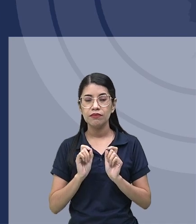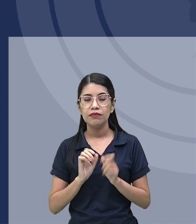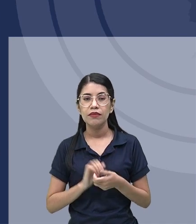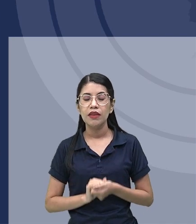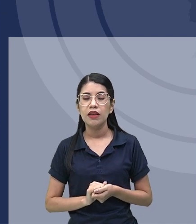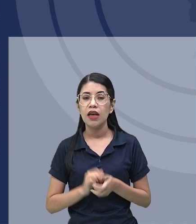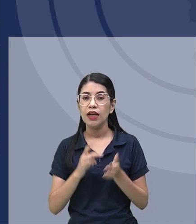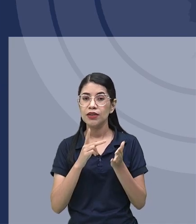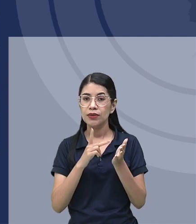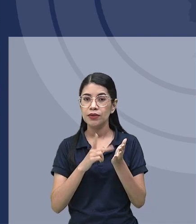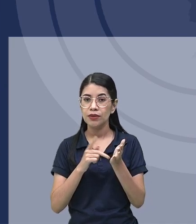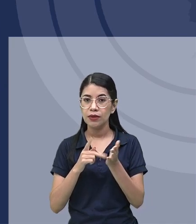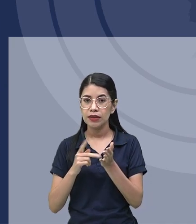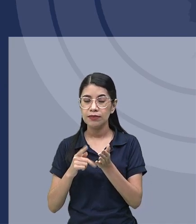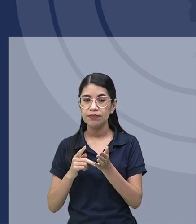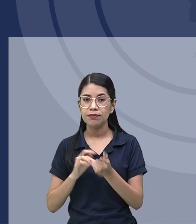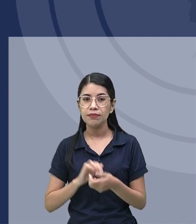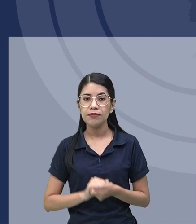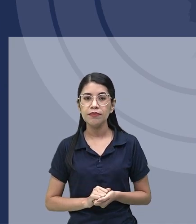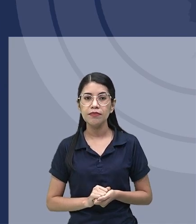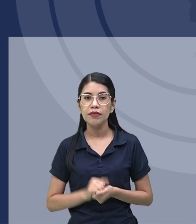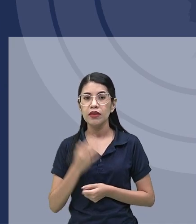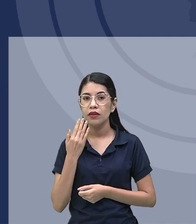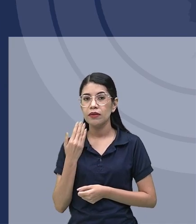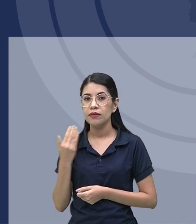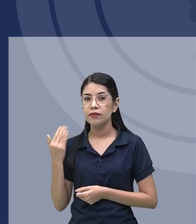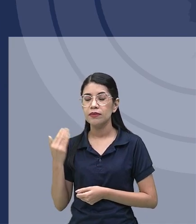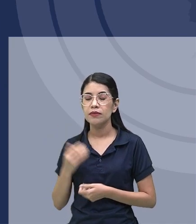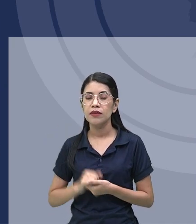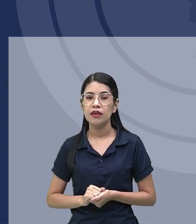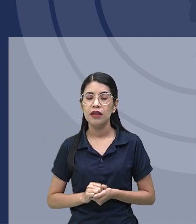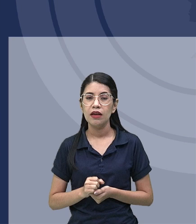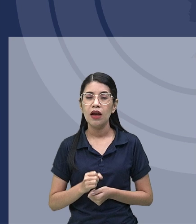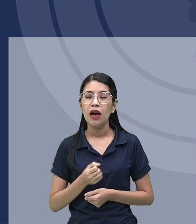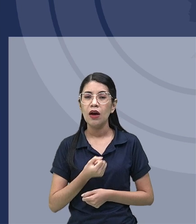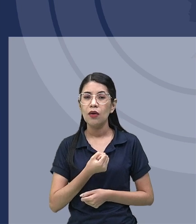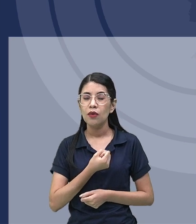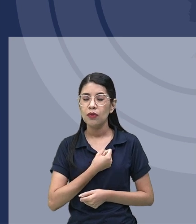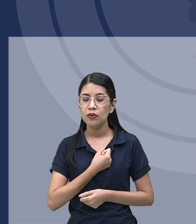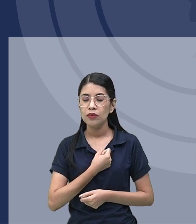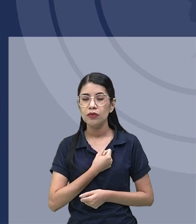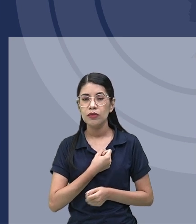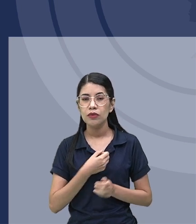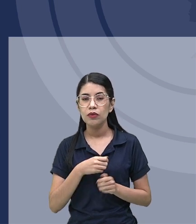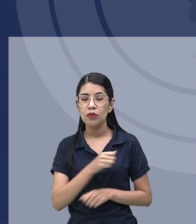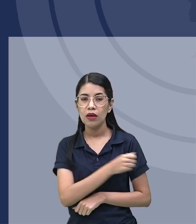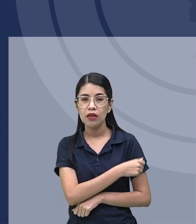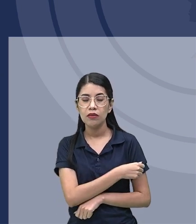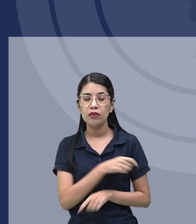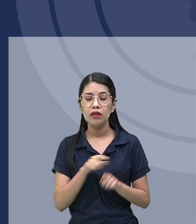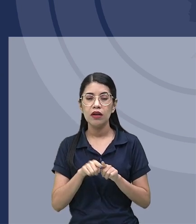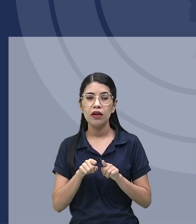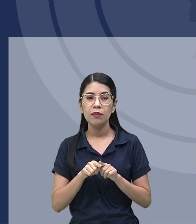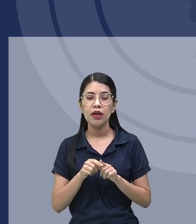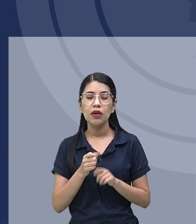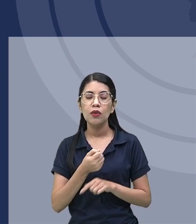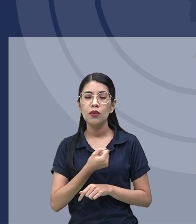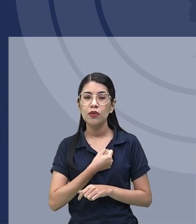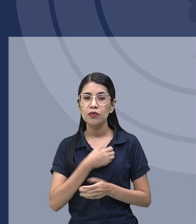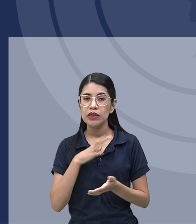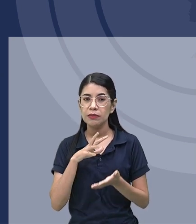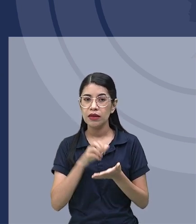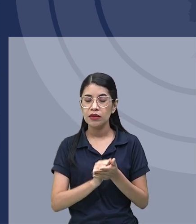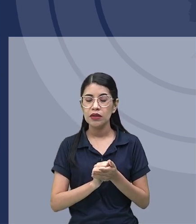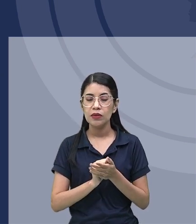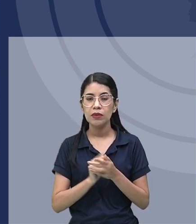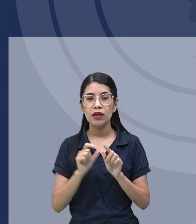das notas. Primeiro momento, olha, nós temos aqui o número do aluno, né? E o número da matrícula junto com o nome